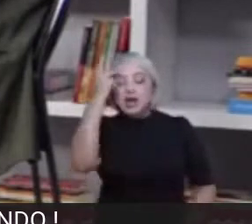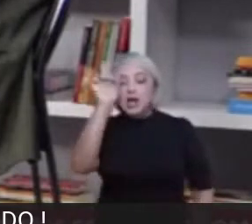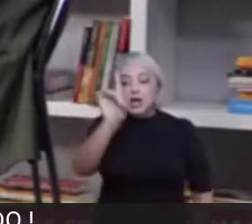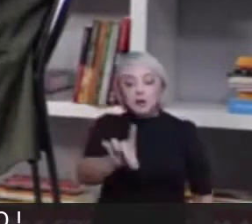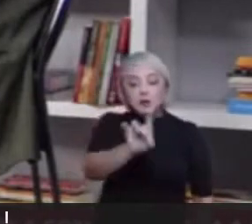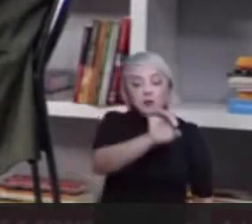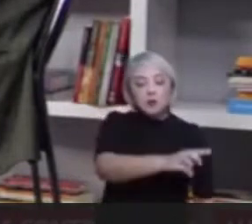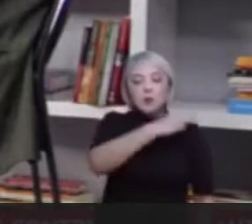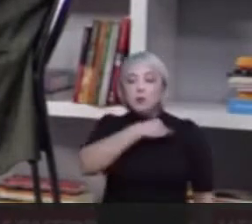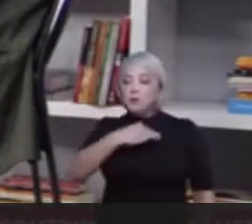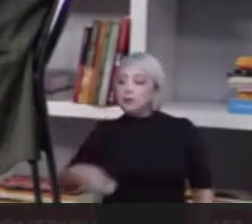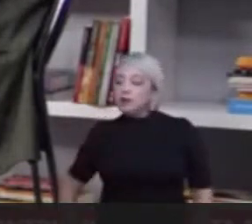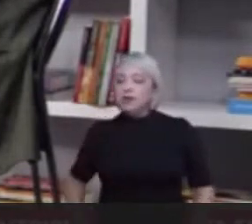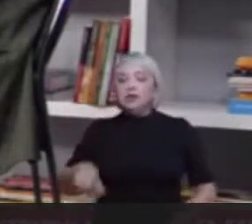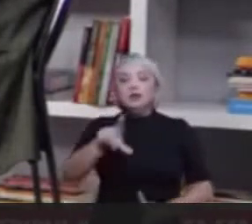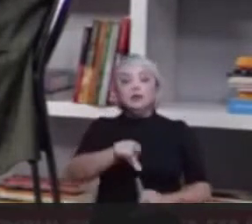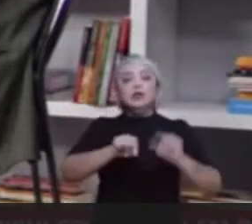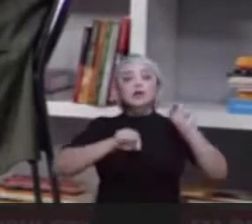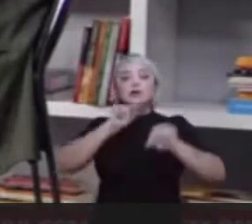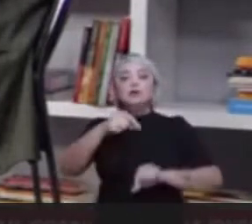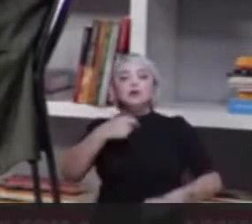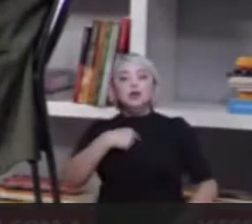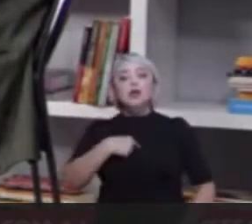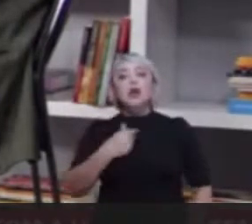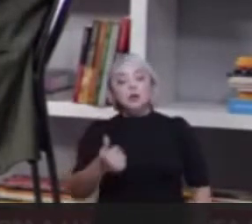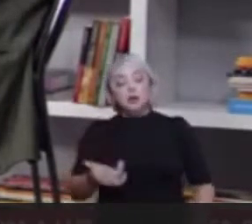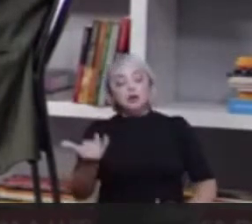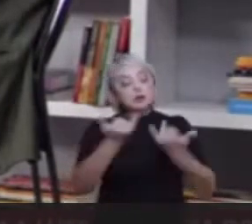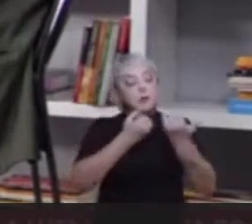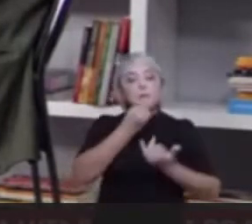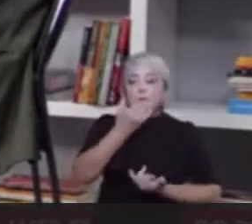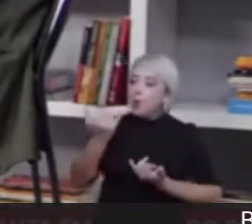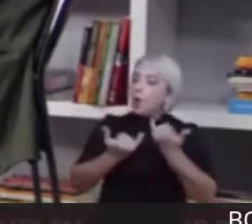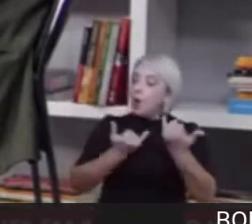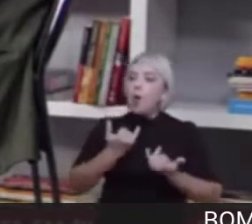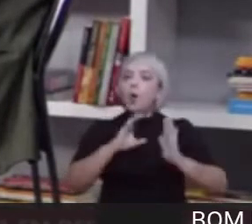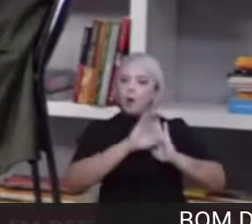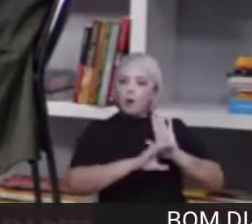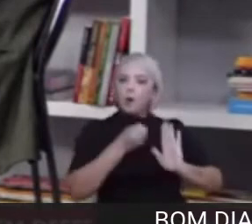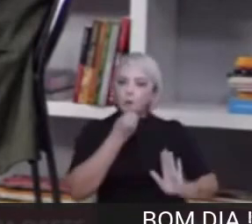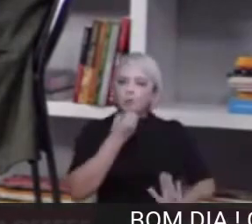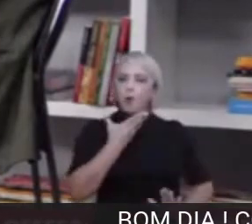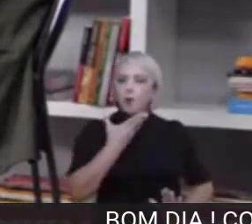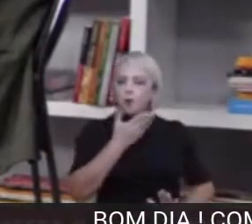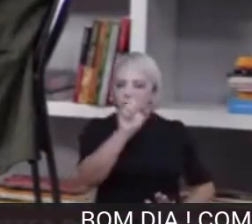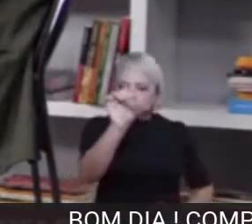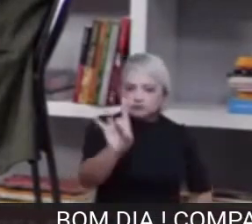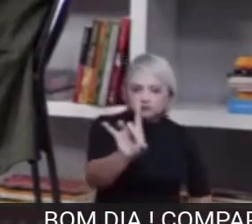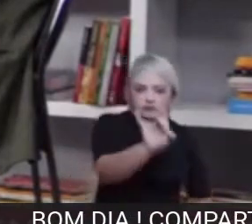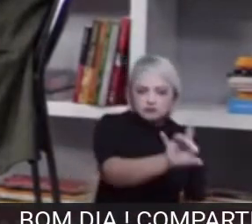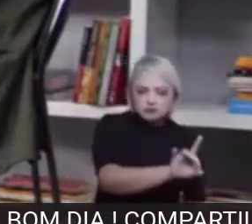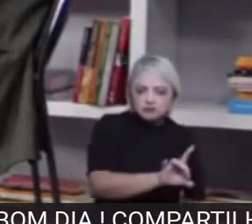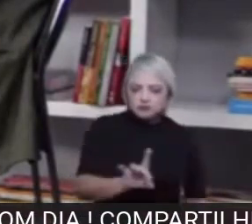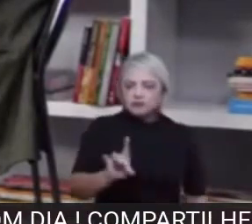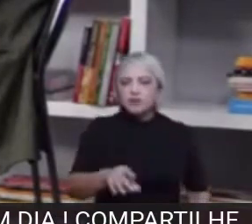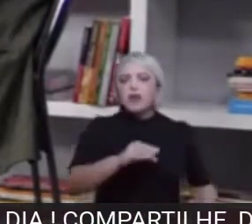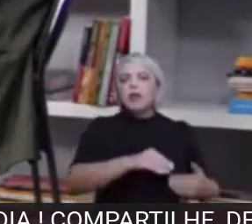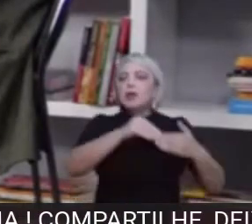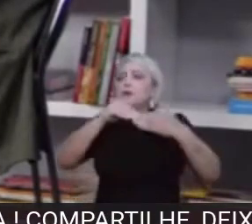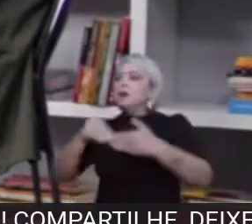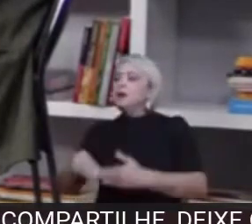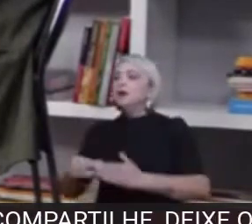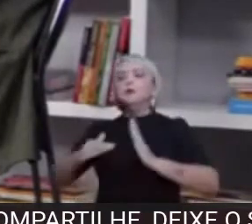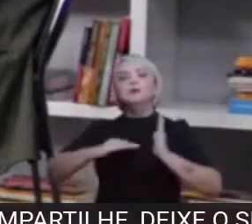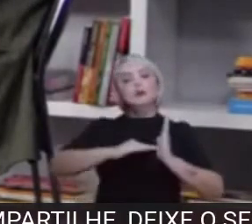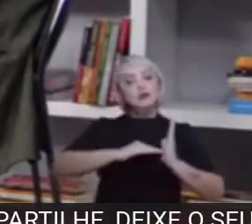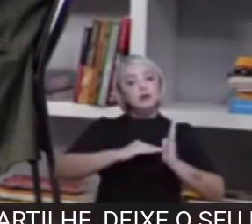informações boas deles, indiquei porque tinha um currículo bom deles, sabe? E mandei para o Senado, sabe? A